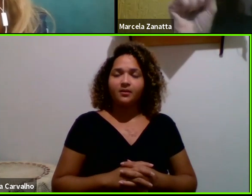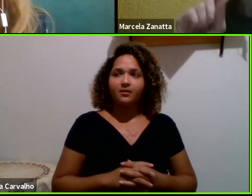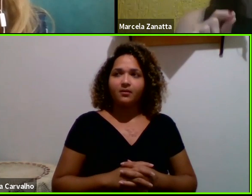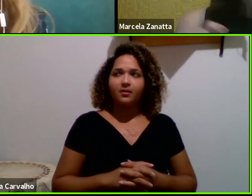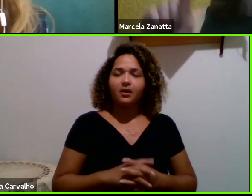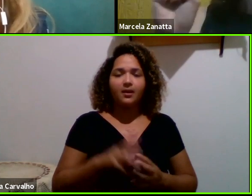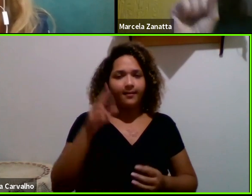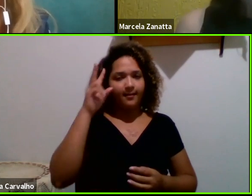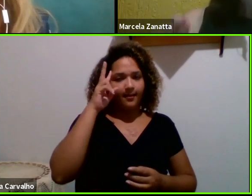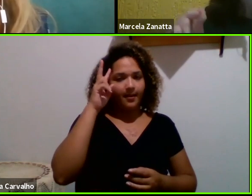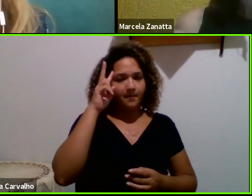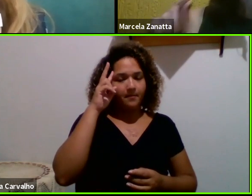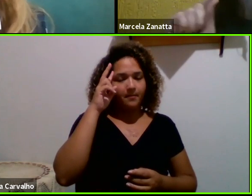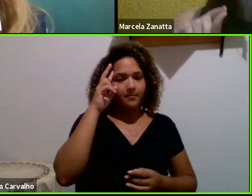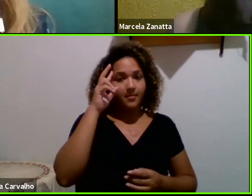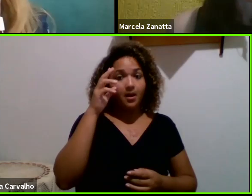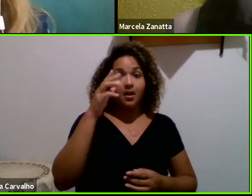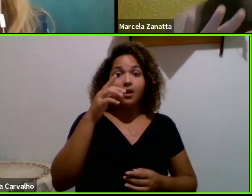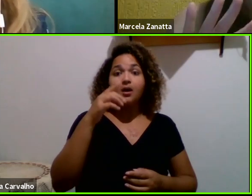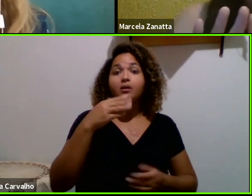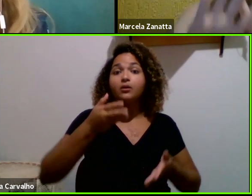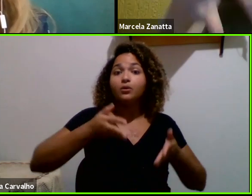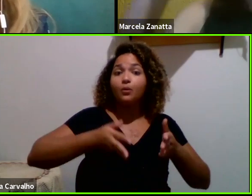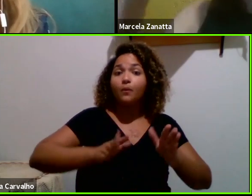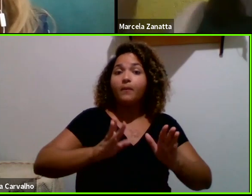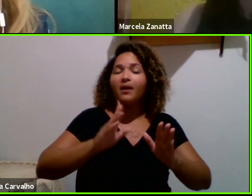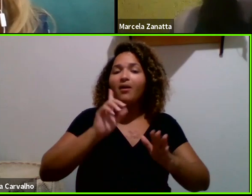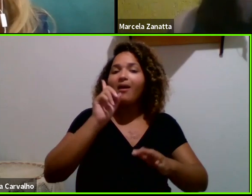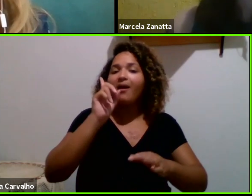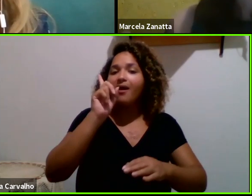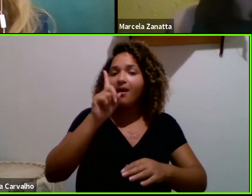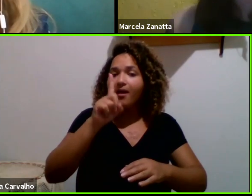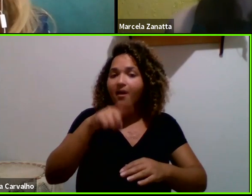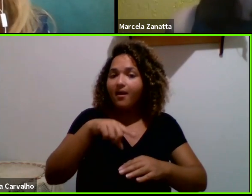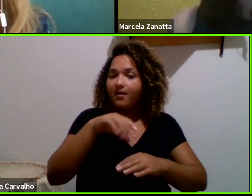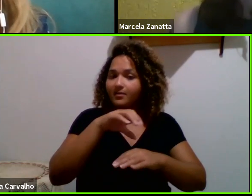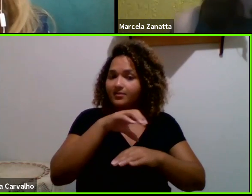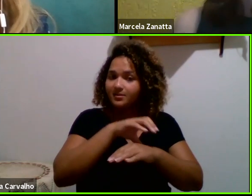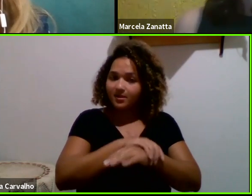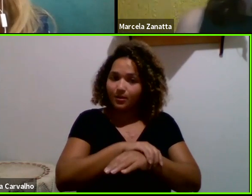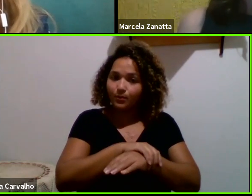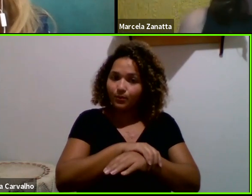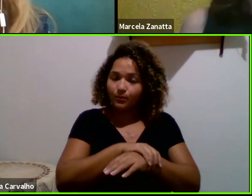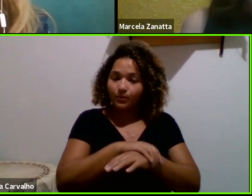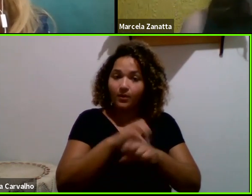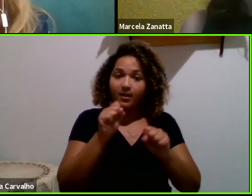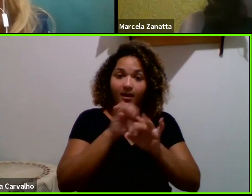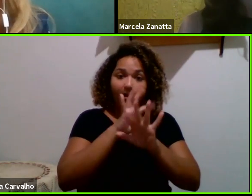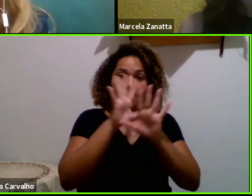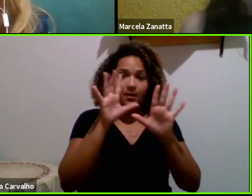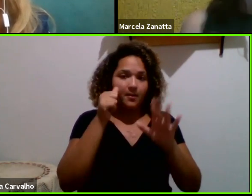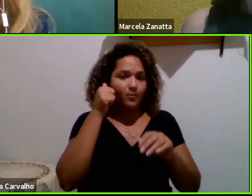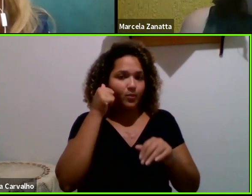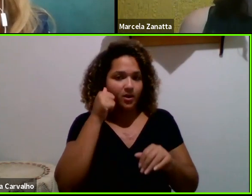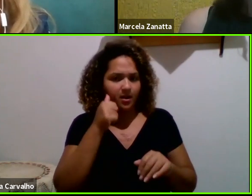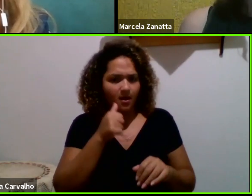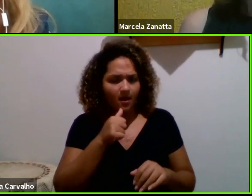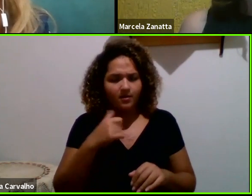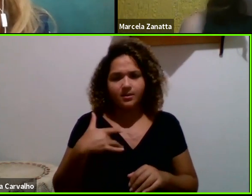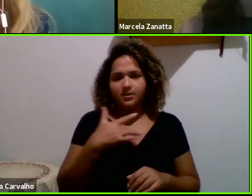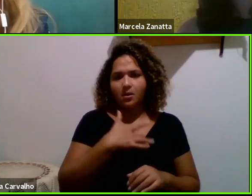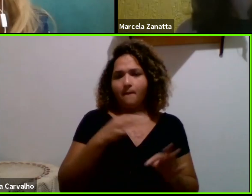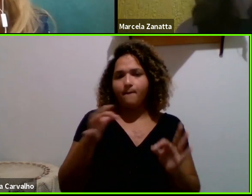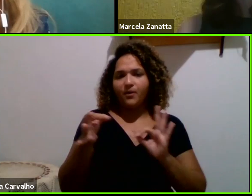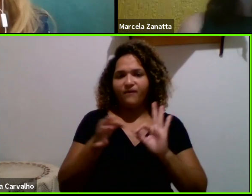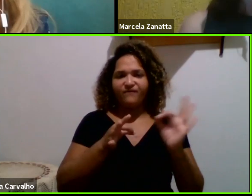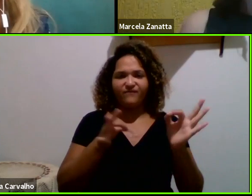processo seguro por si só, no baixo risco, tá? Obviamente, qualquer parto com fator de risco, doença materna,